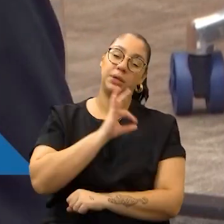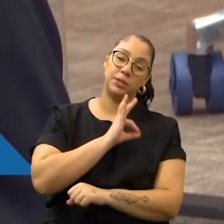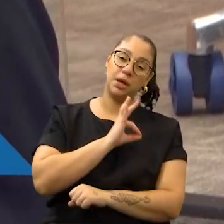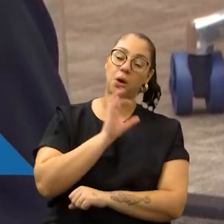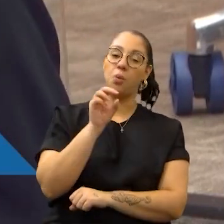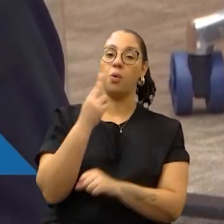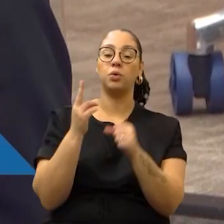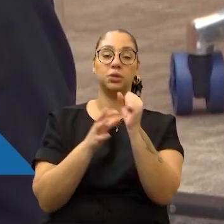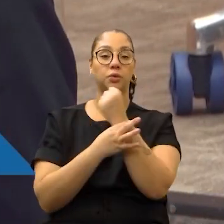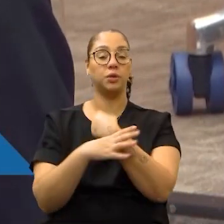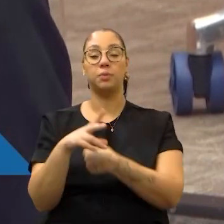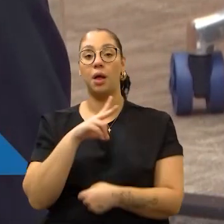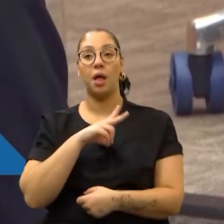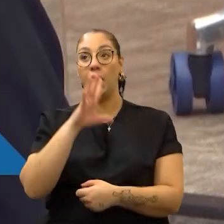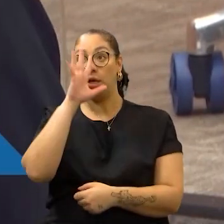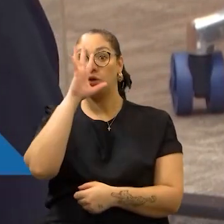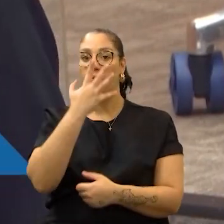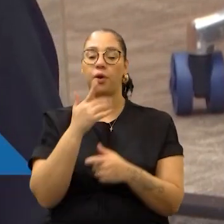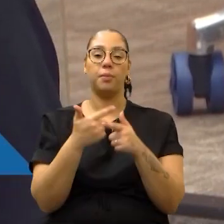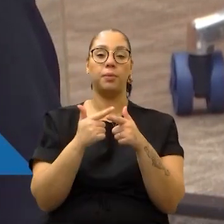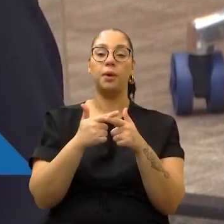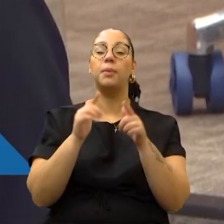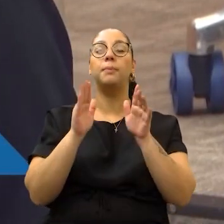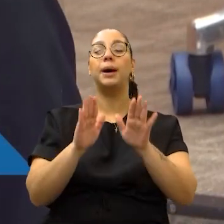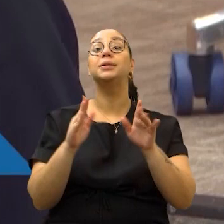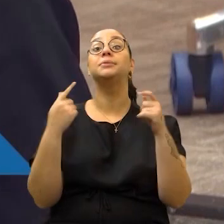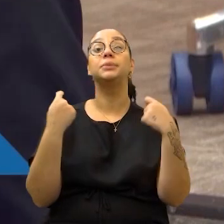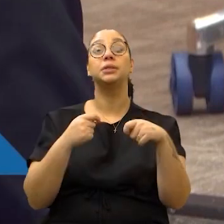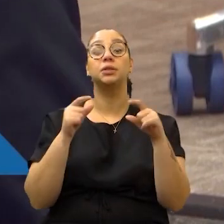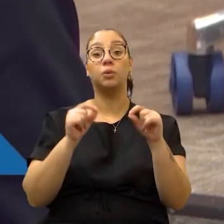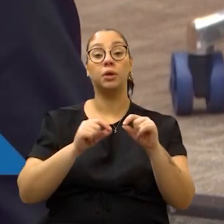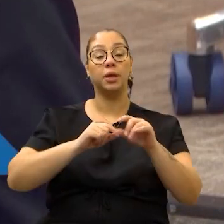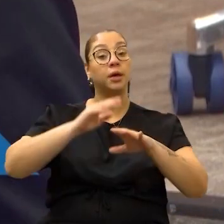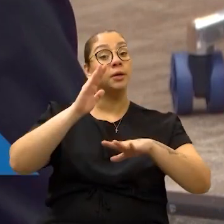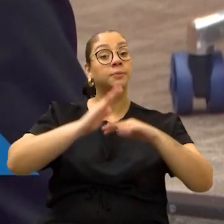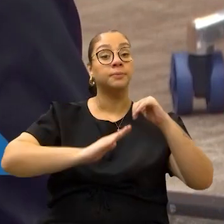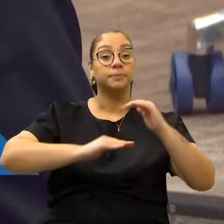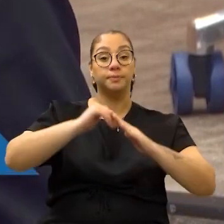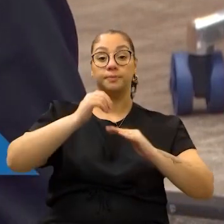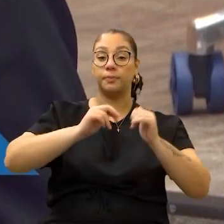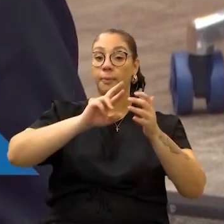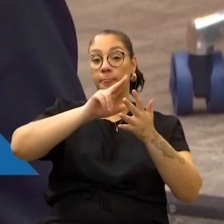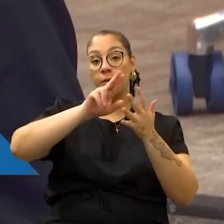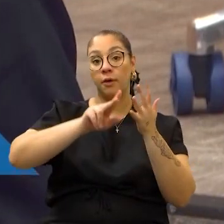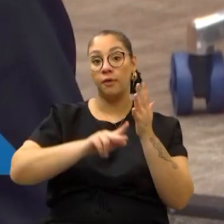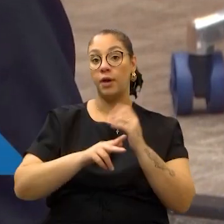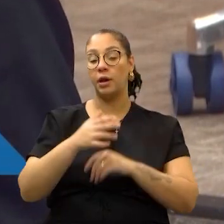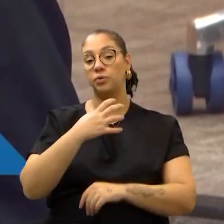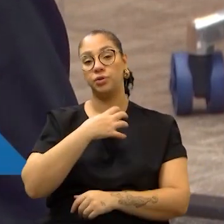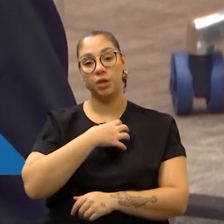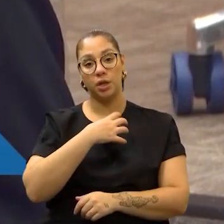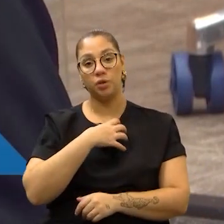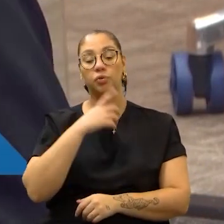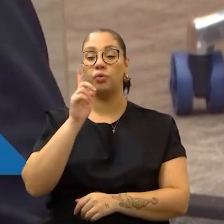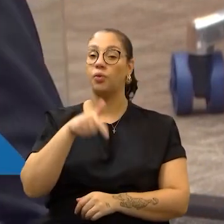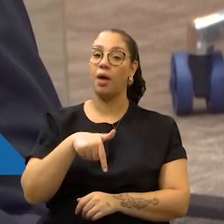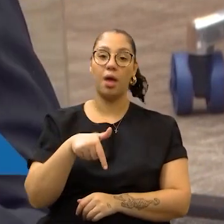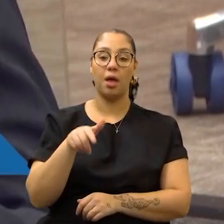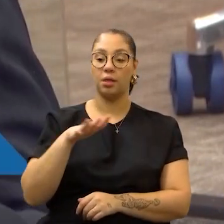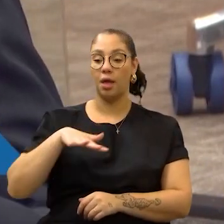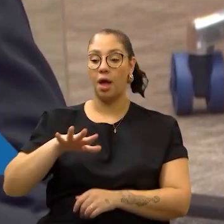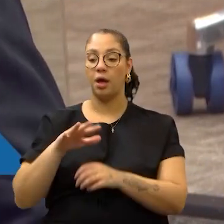policiais ou segurança privada nas escolas resolverão o problema, mas é preciso agir de diversas formas,